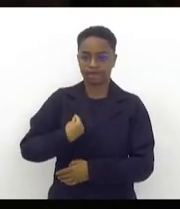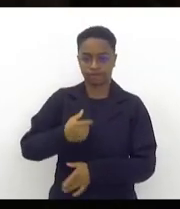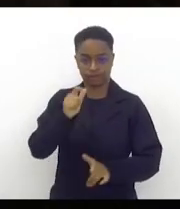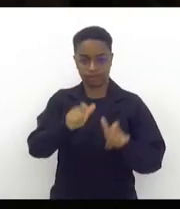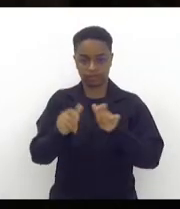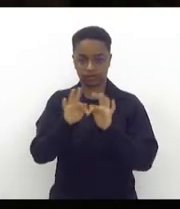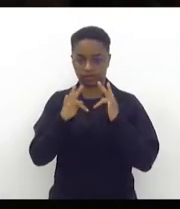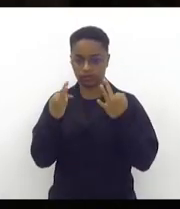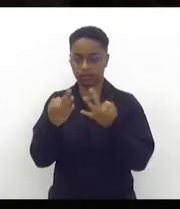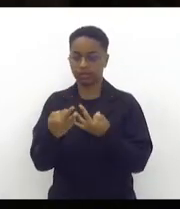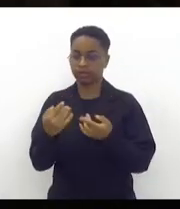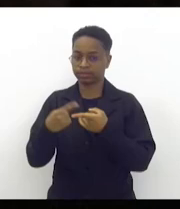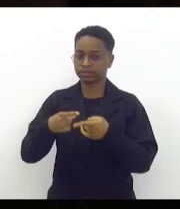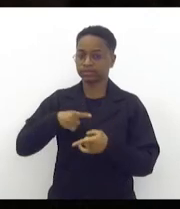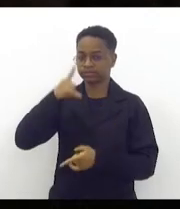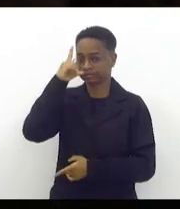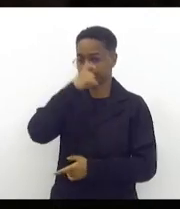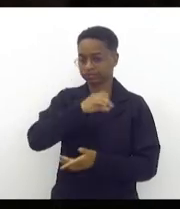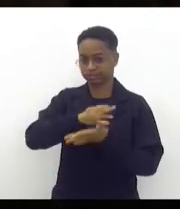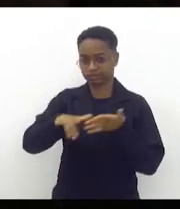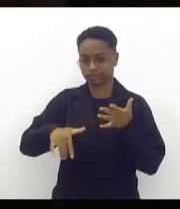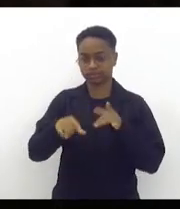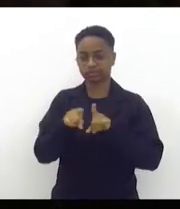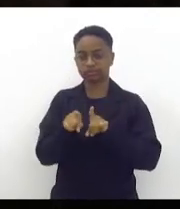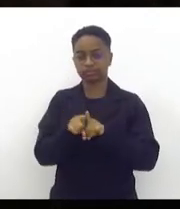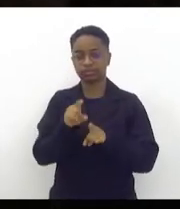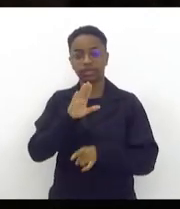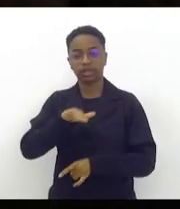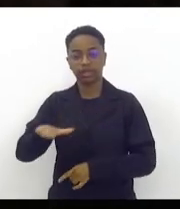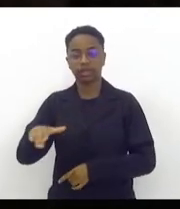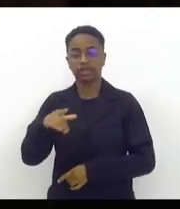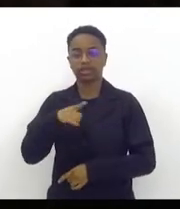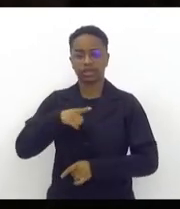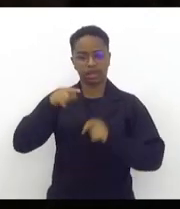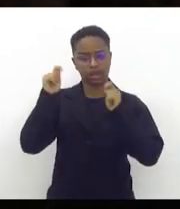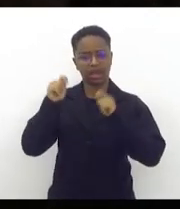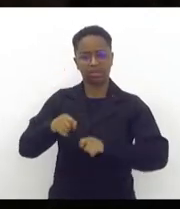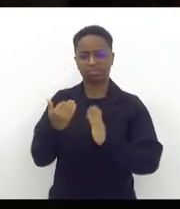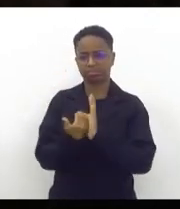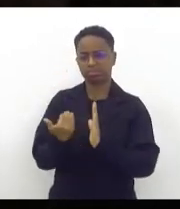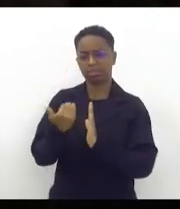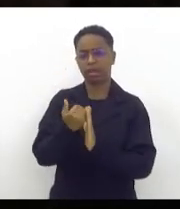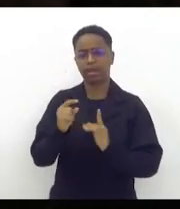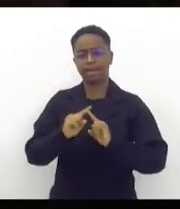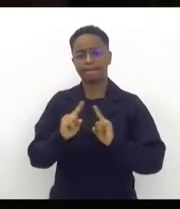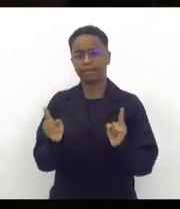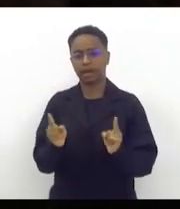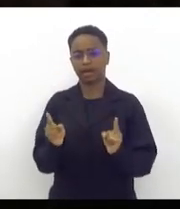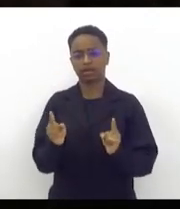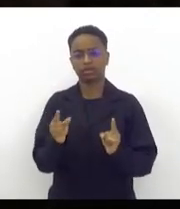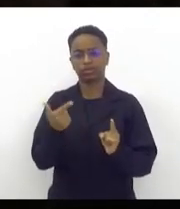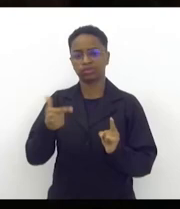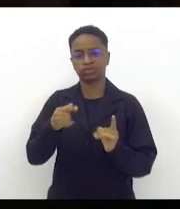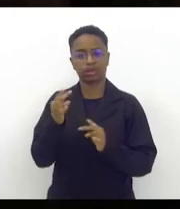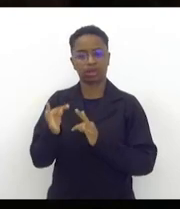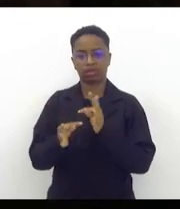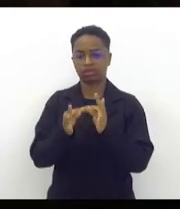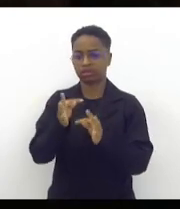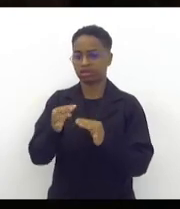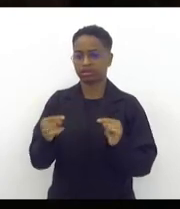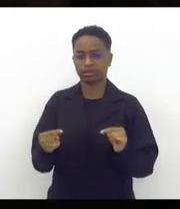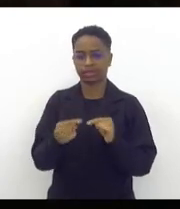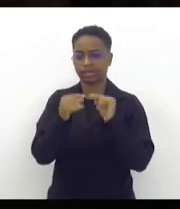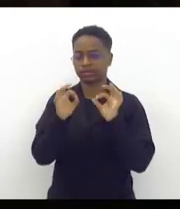das dificuldades que existem, crianças que têm uma potencialidade enorme, mas sem um tratamento adequado a gente